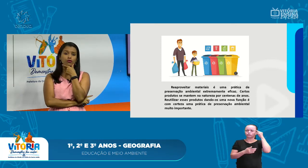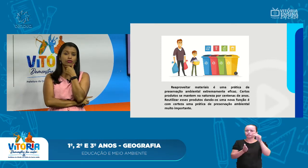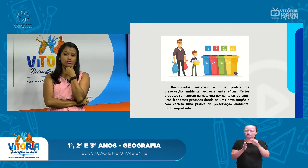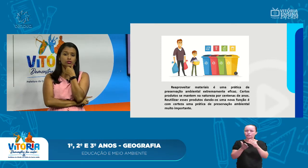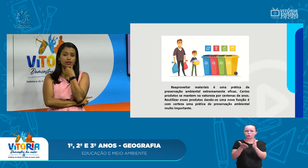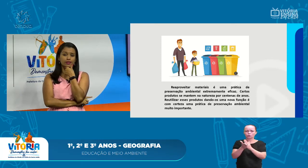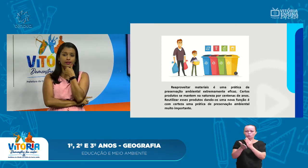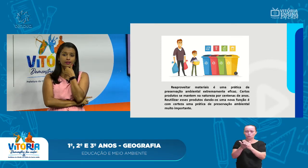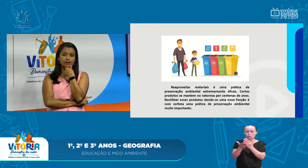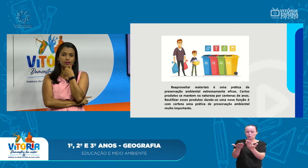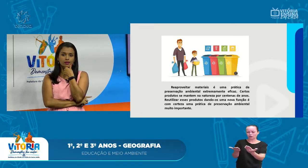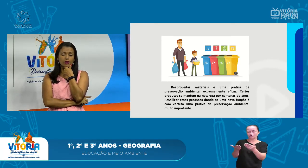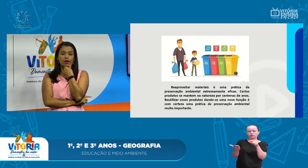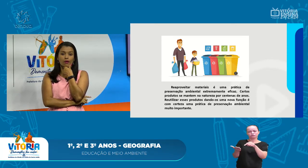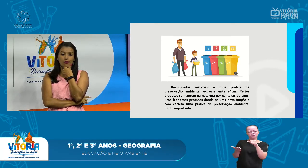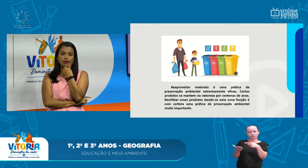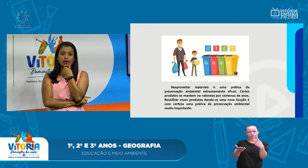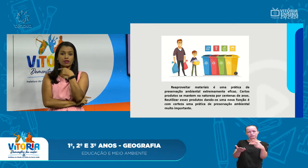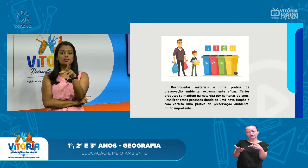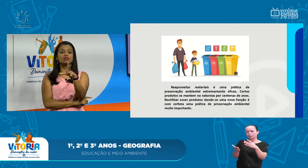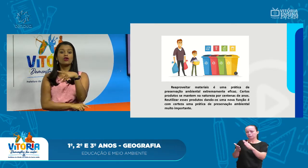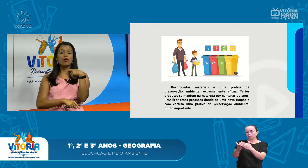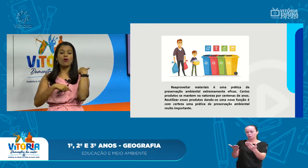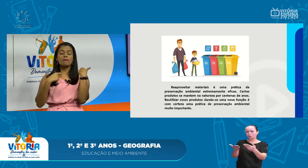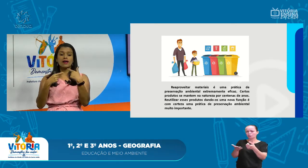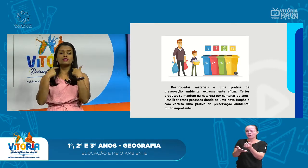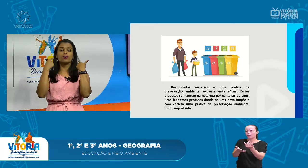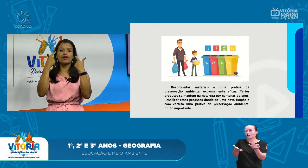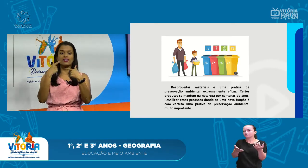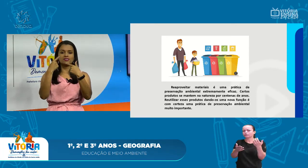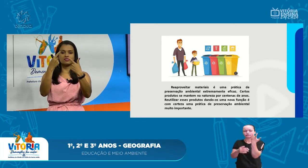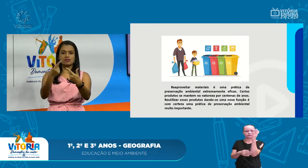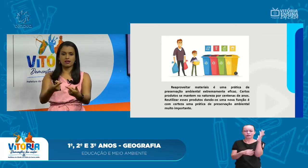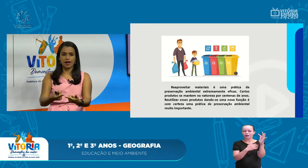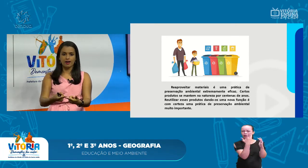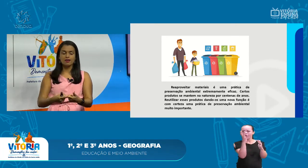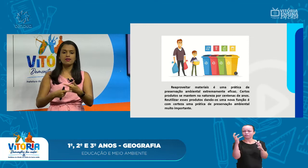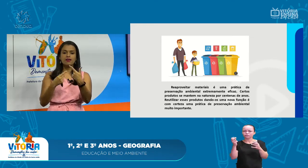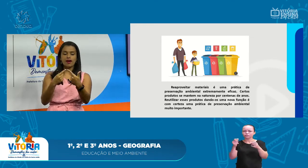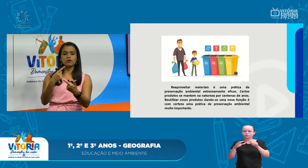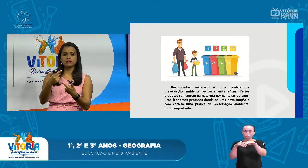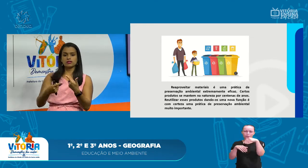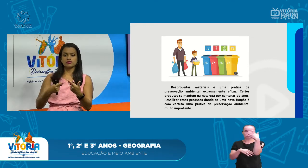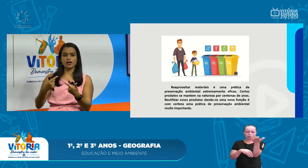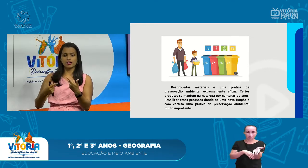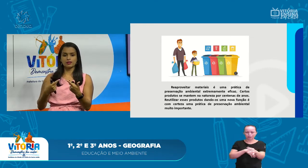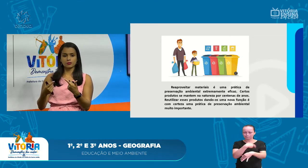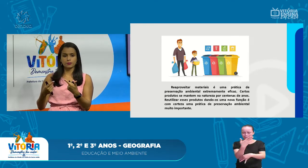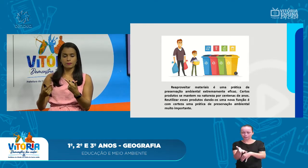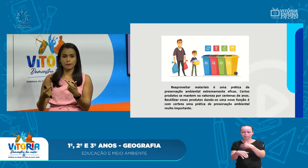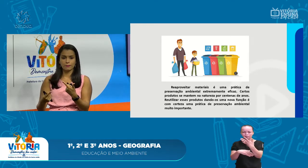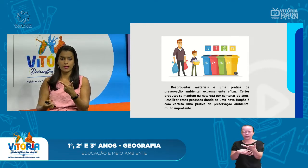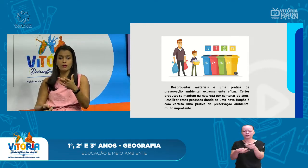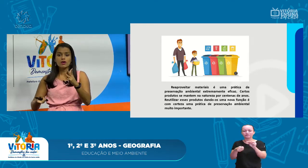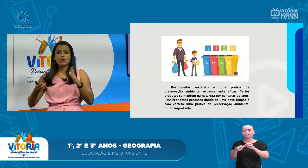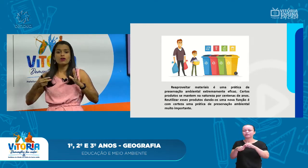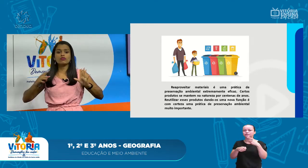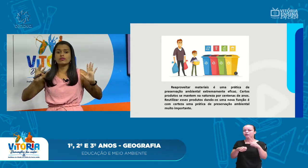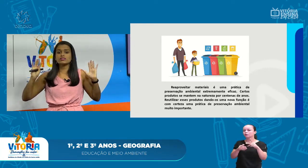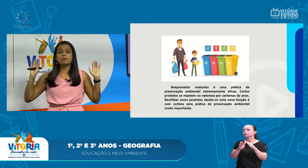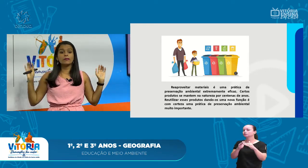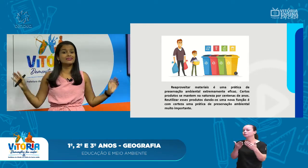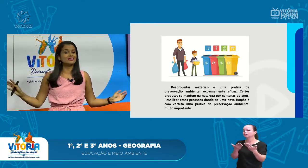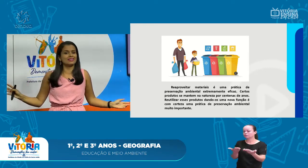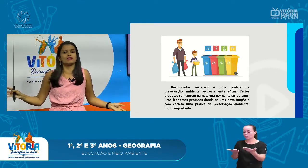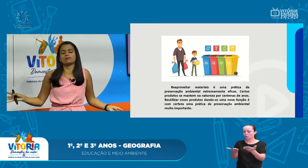poder confeccionar ele? Olha aí, se eu começo a reciclar e reutilizar aquele tipo de papel, eu vou